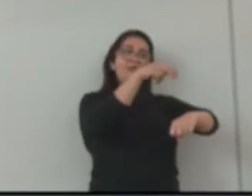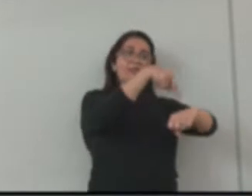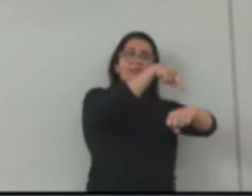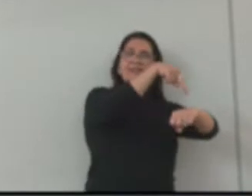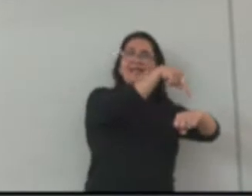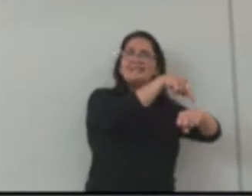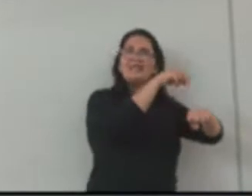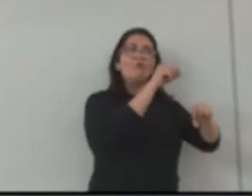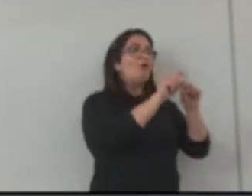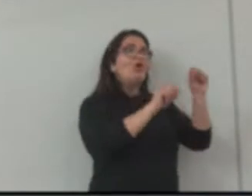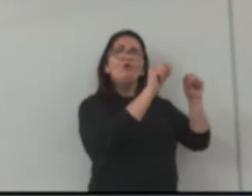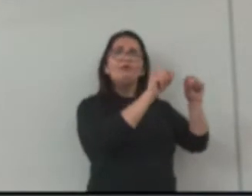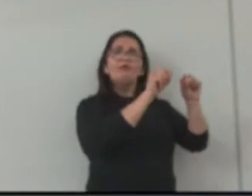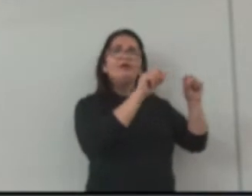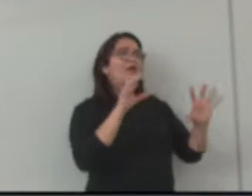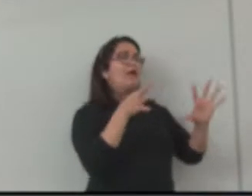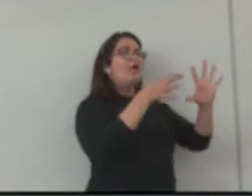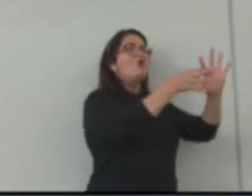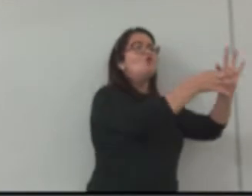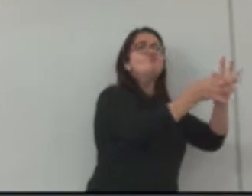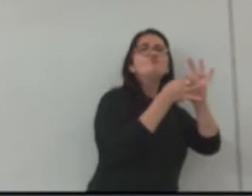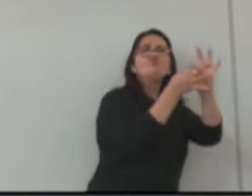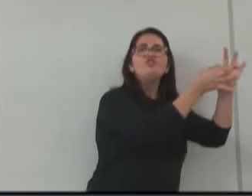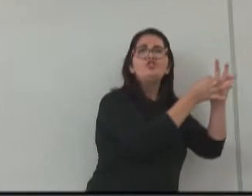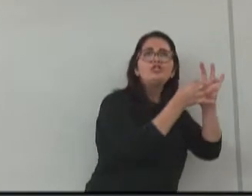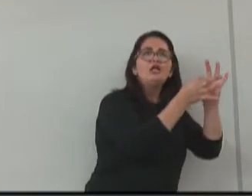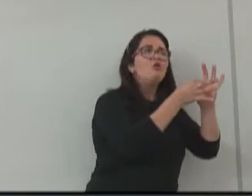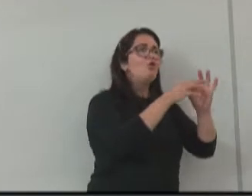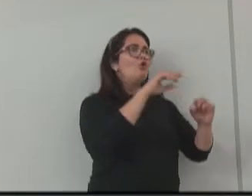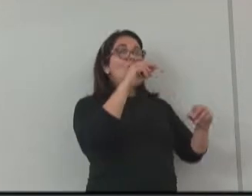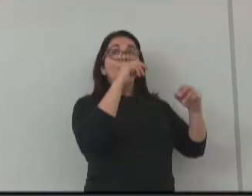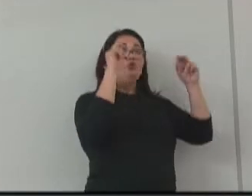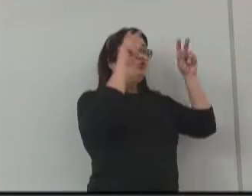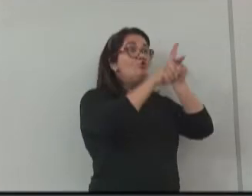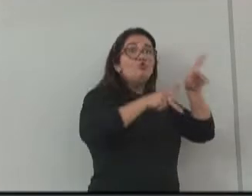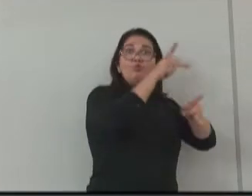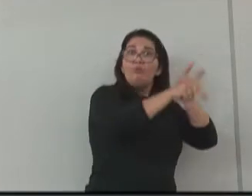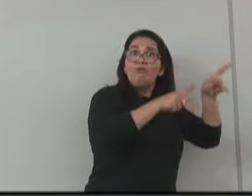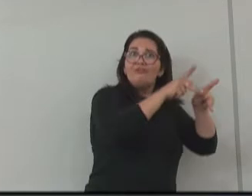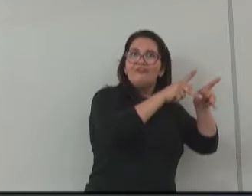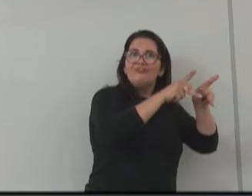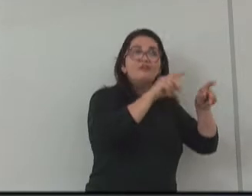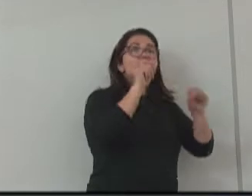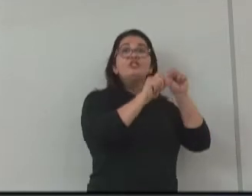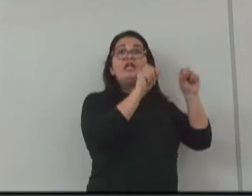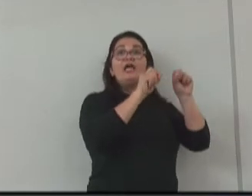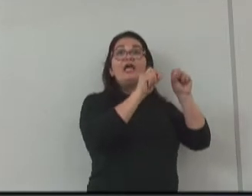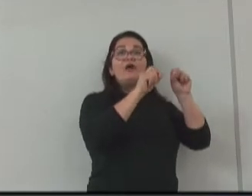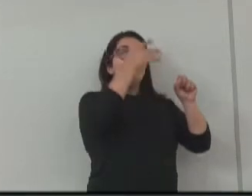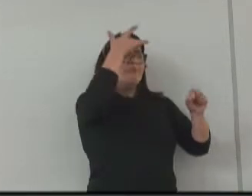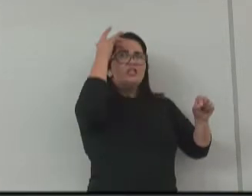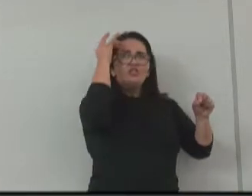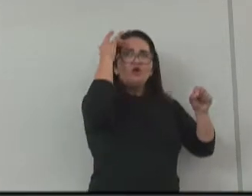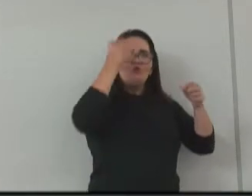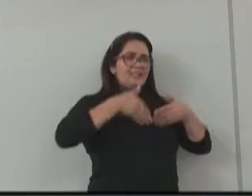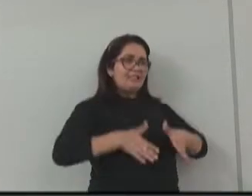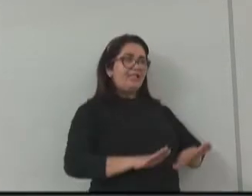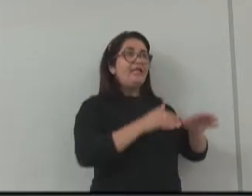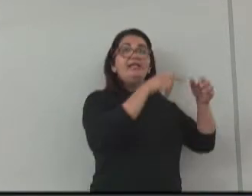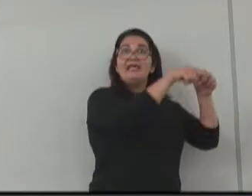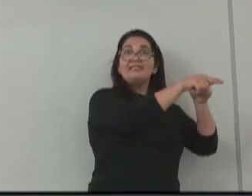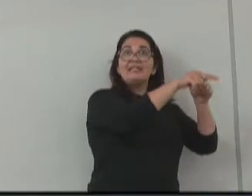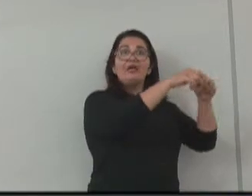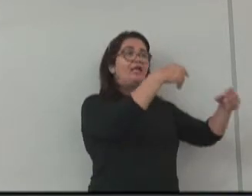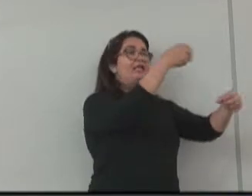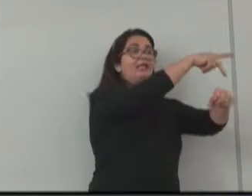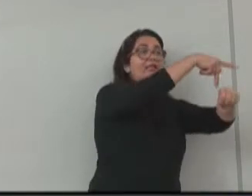entre o mesmo povo com um sentimento de pertencimento e de união entre si, compartilhando. Muitas